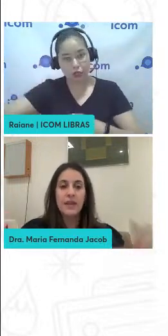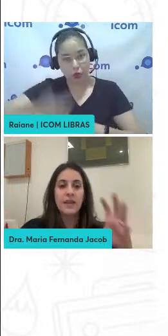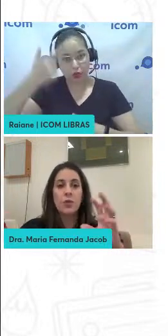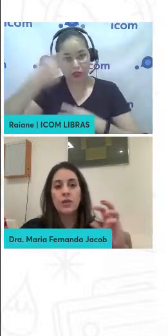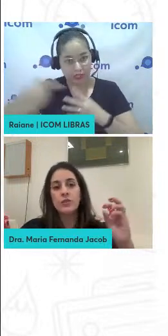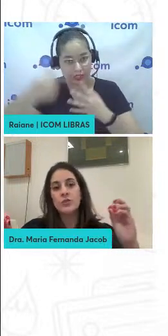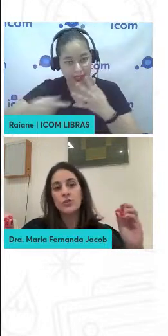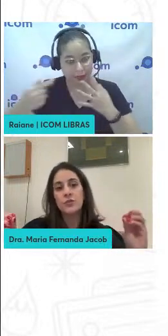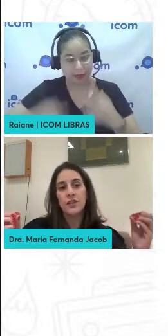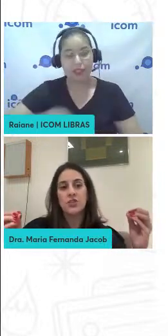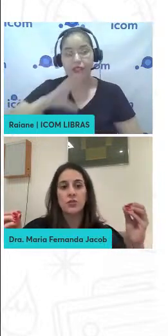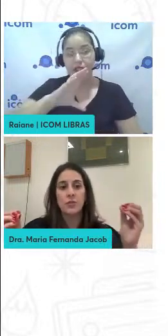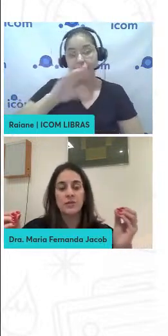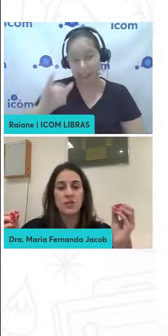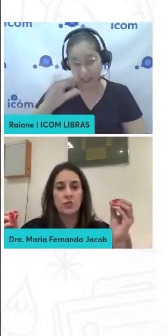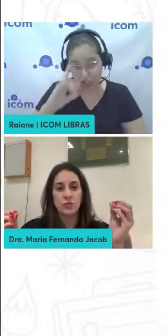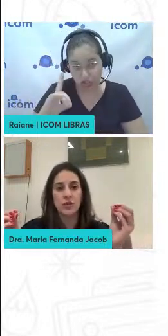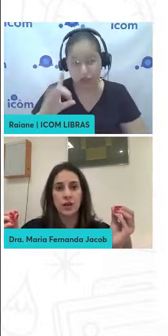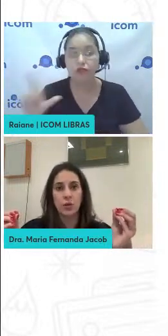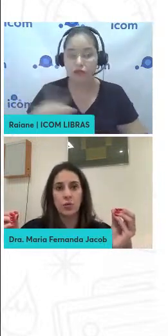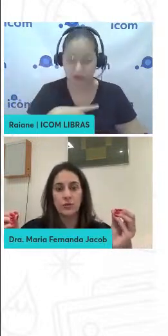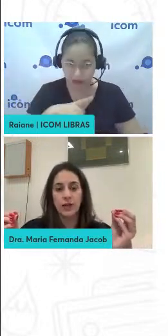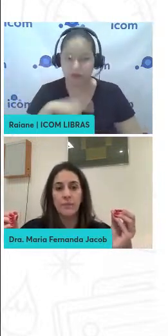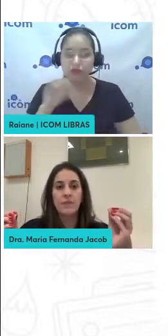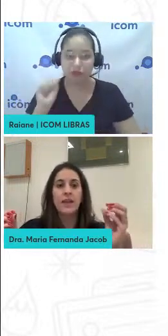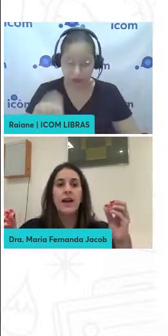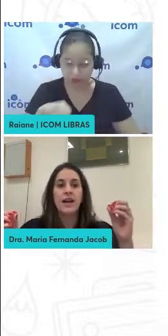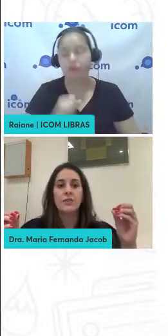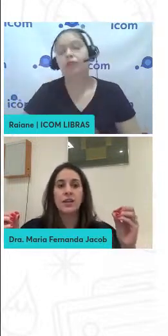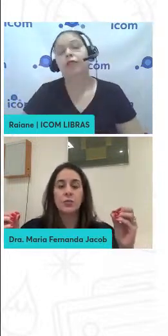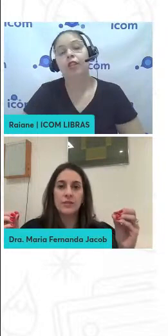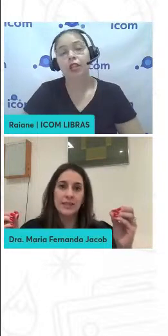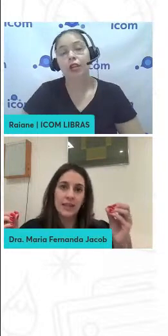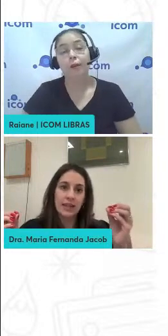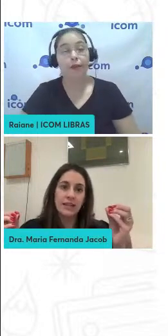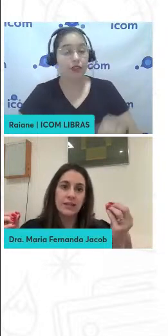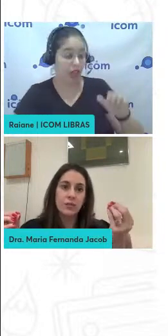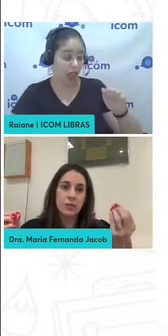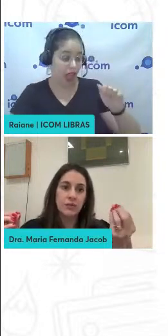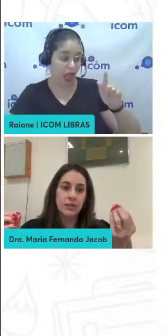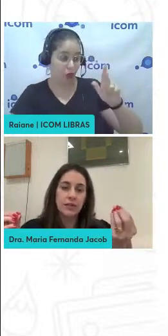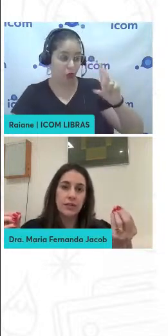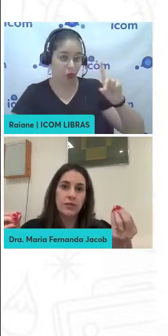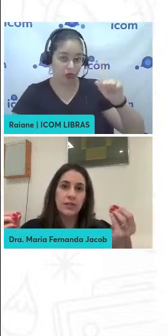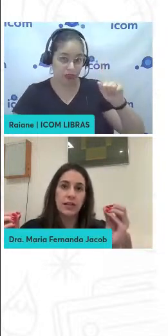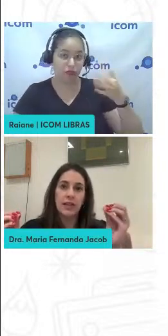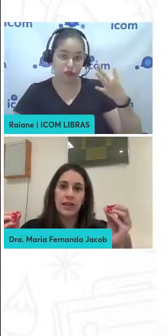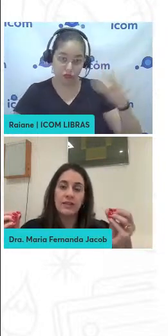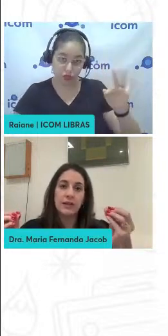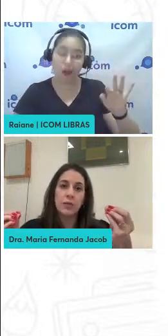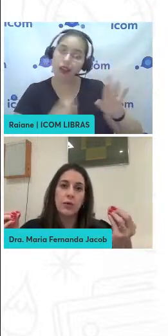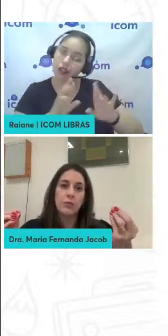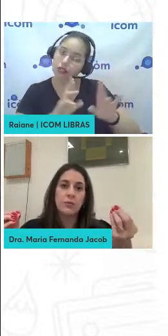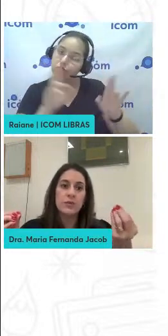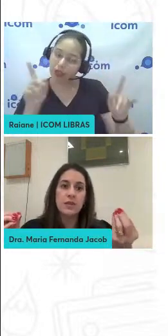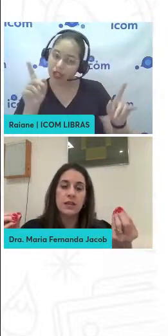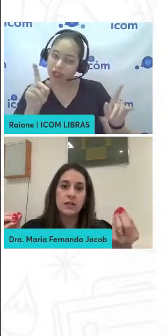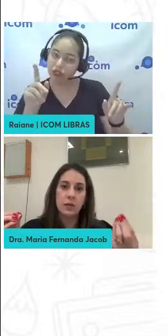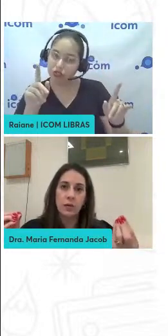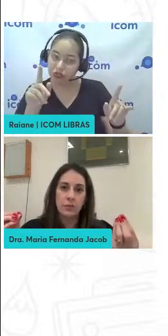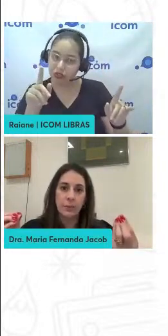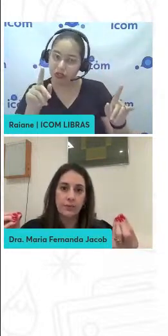semanas. Enquanto eu estou de frente de um paciente com dor aguda, a dor aguda dela entra numa outra categoria, ela entra como